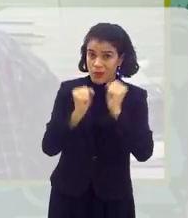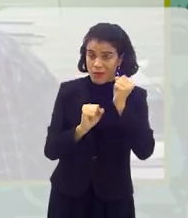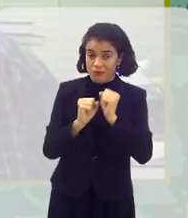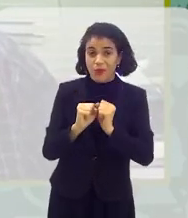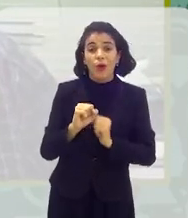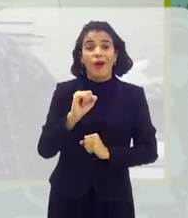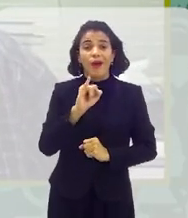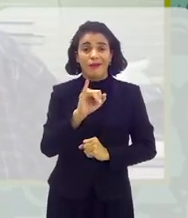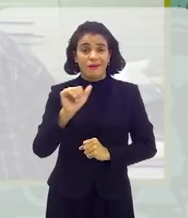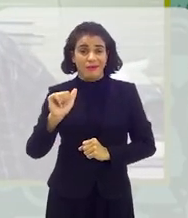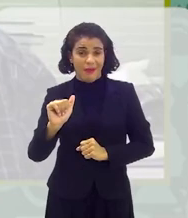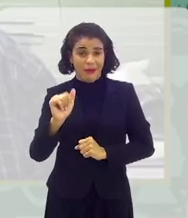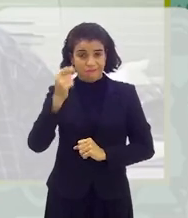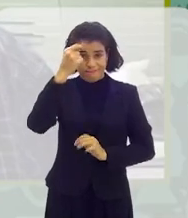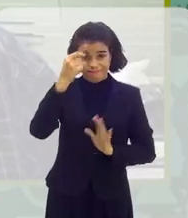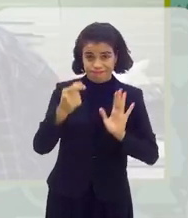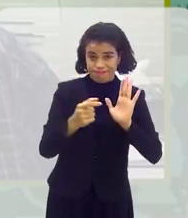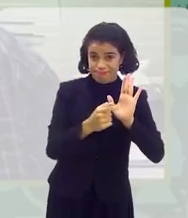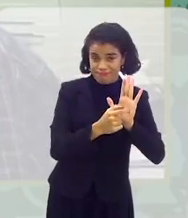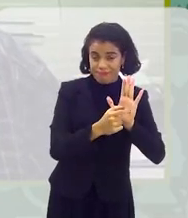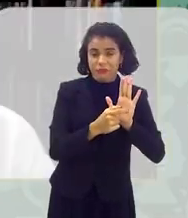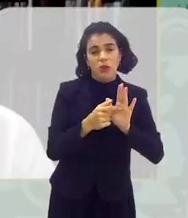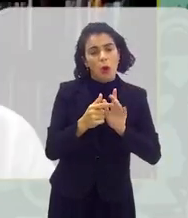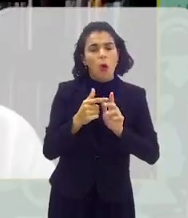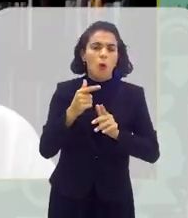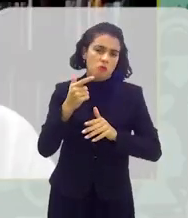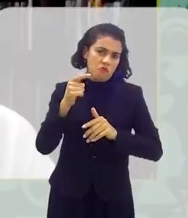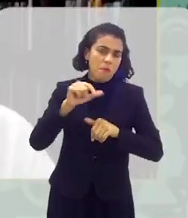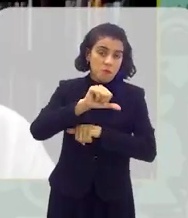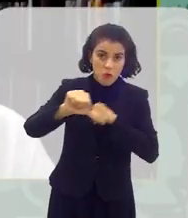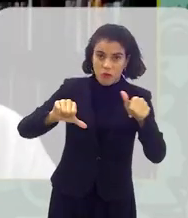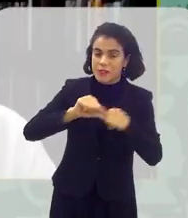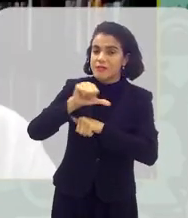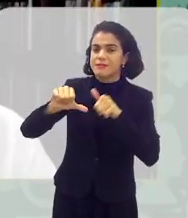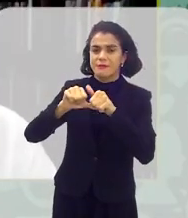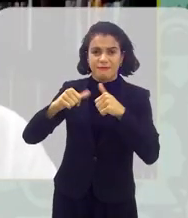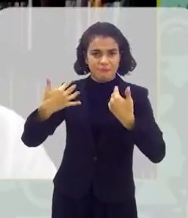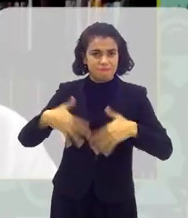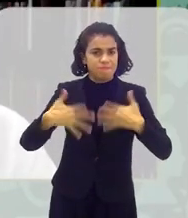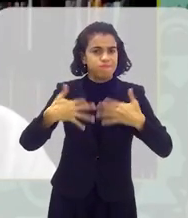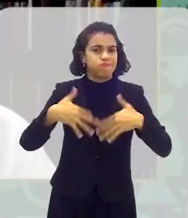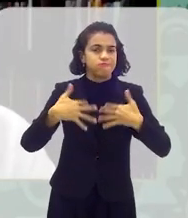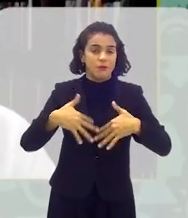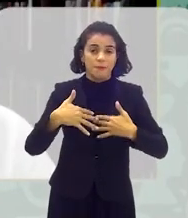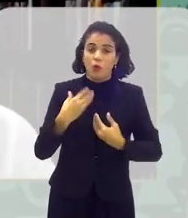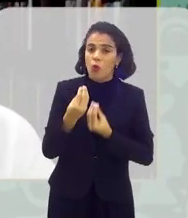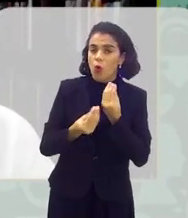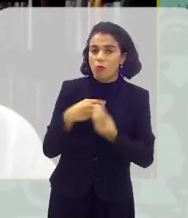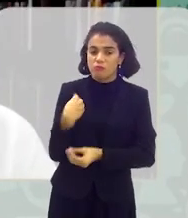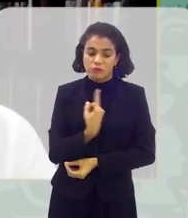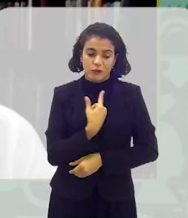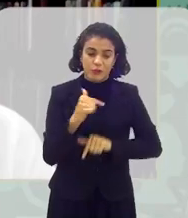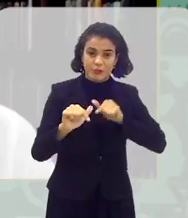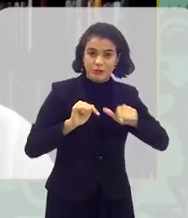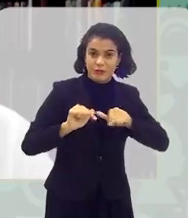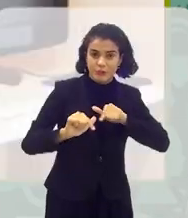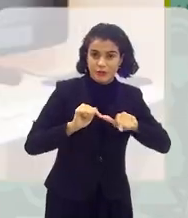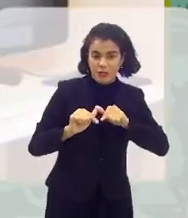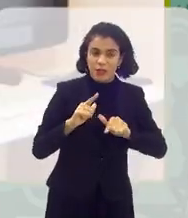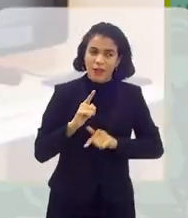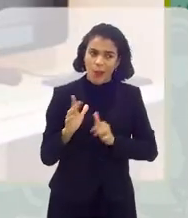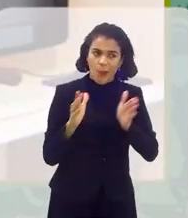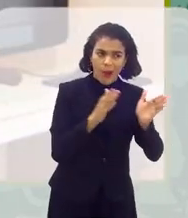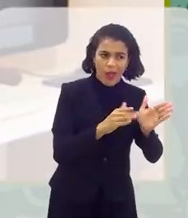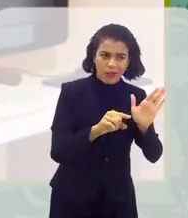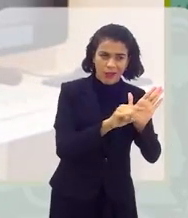é do que a IATA fazendo atualmente então o efeito vai ser grande ele vai mudar completamente a forma como nós trabalhamos ou